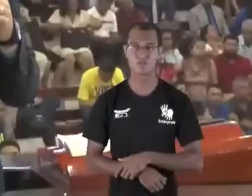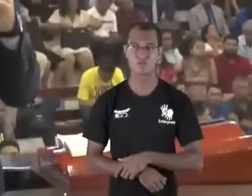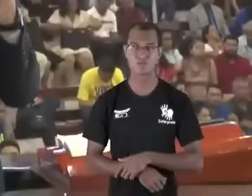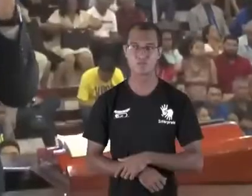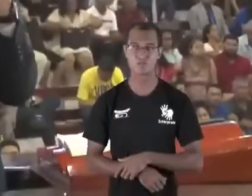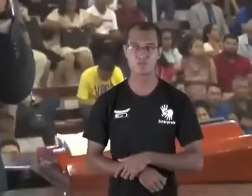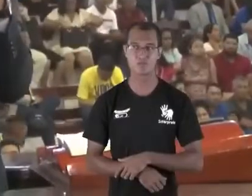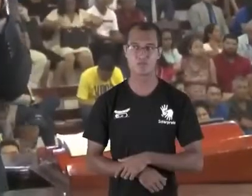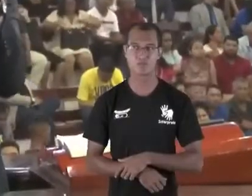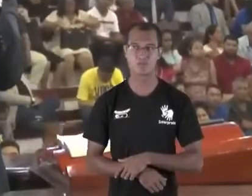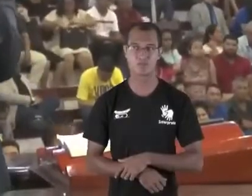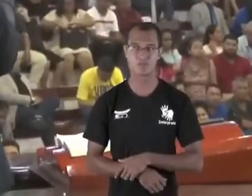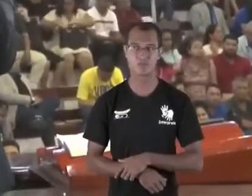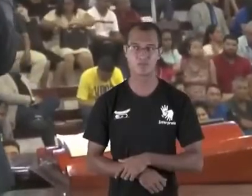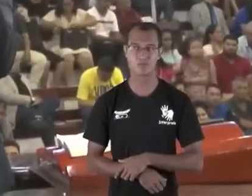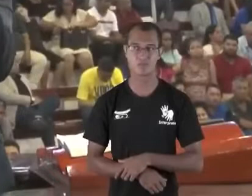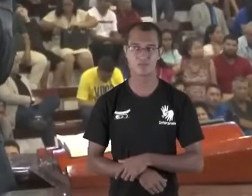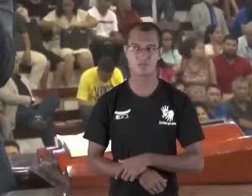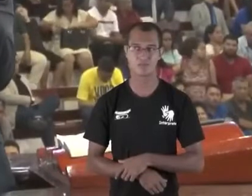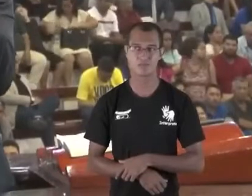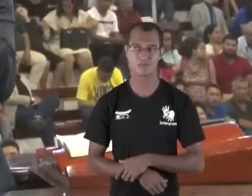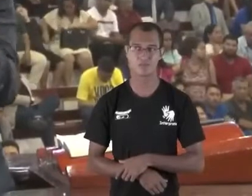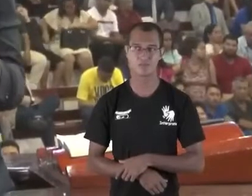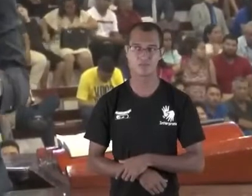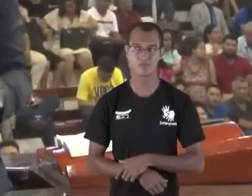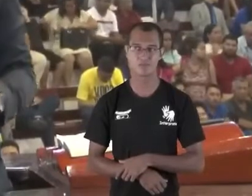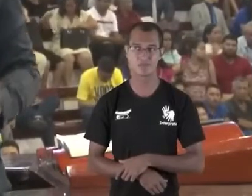Para onde o Espírito ia,